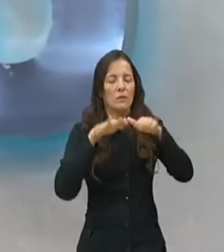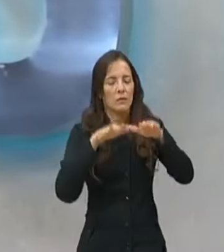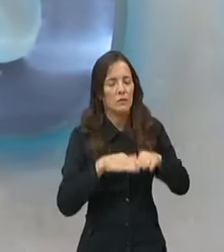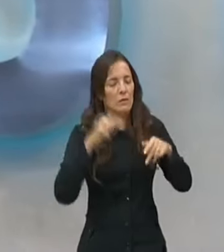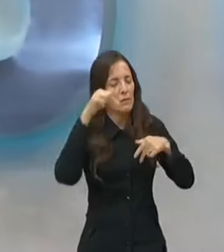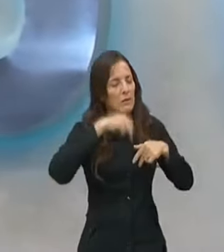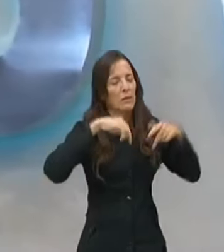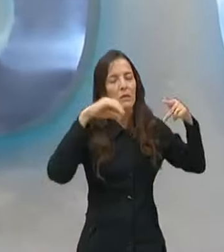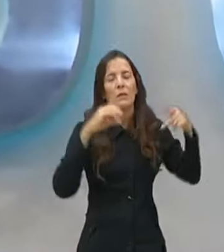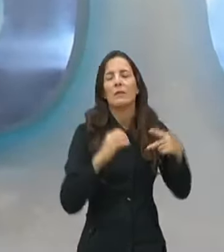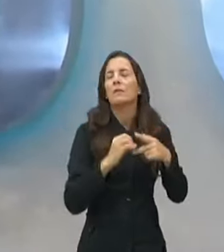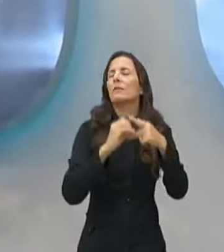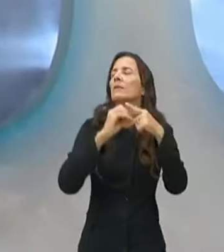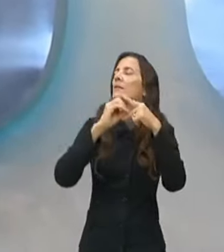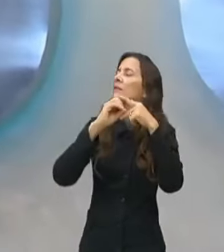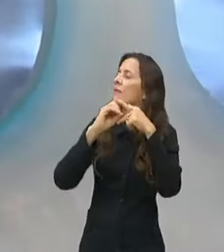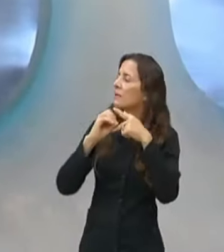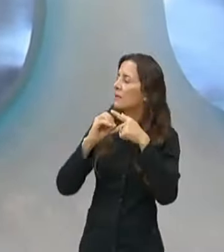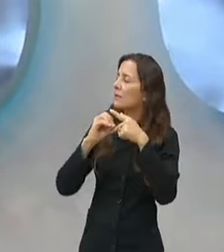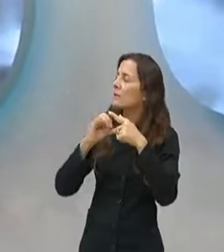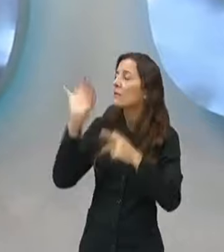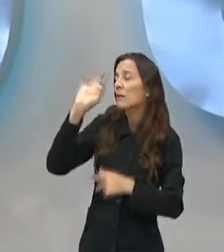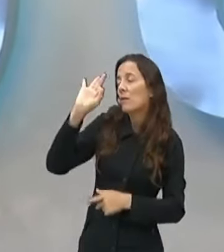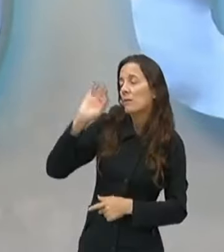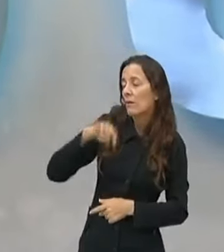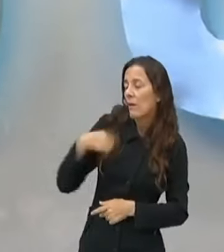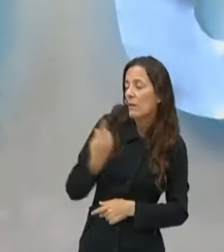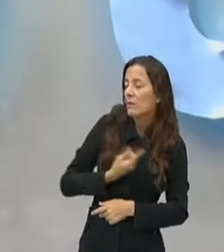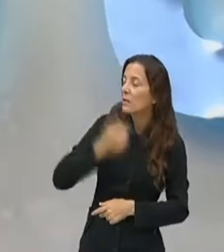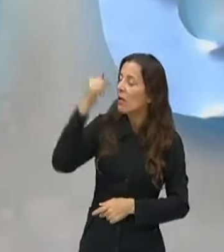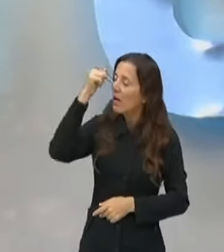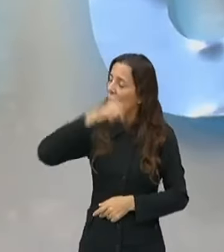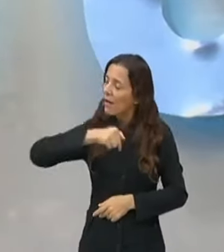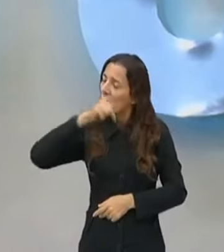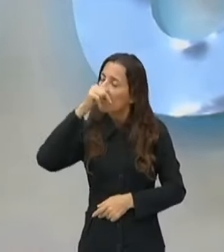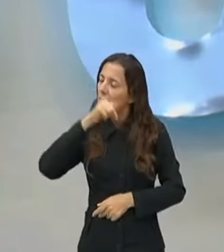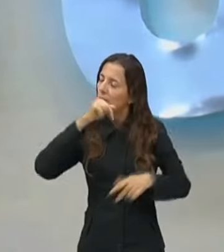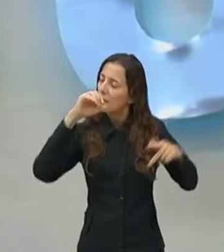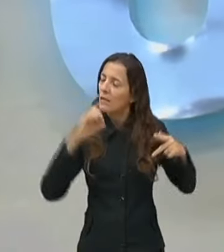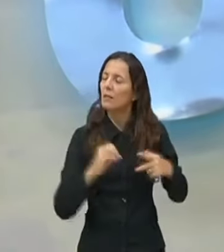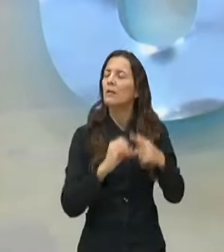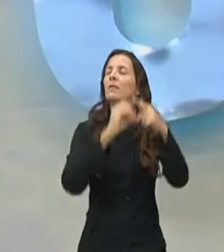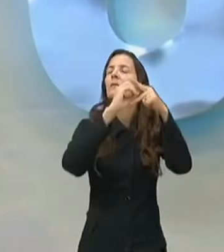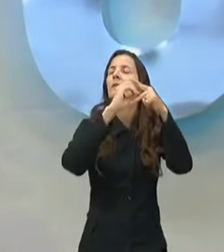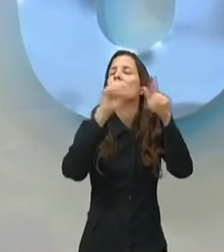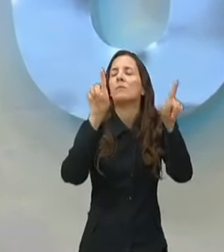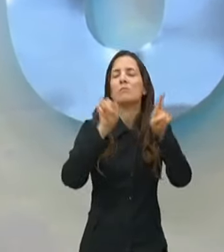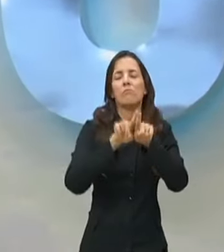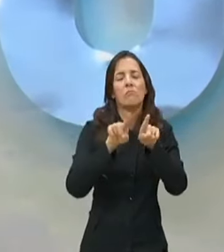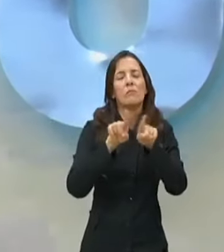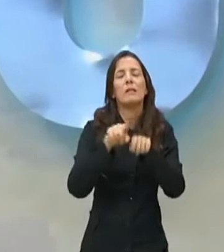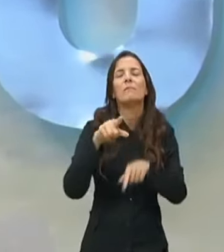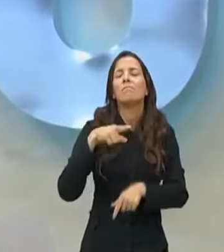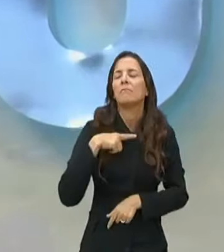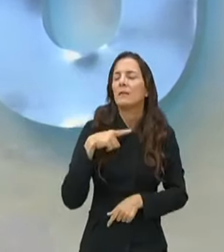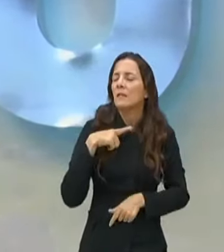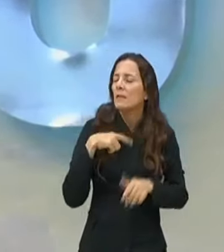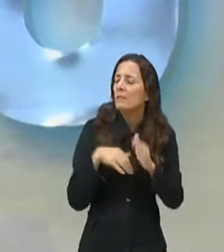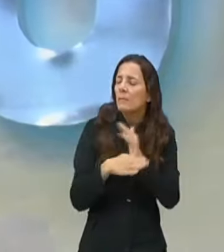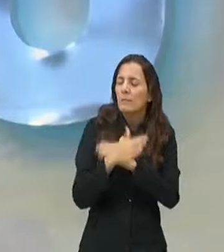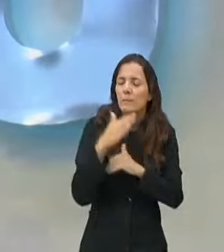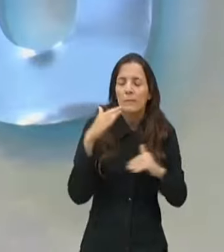gloriosa. E não somente nós aqui nos estúdios da Rede Brasil, Mas neste momento, Senhor, há